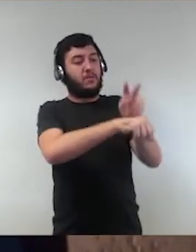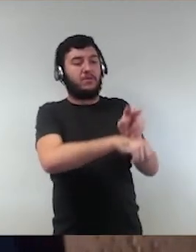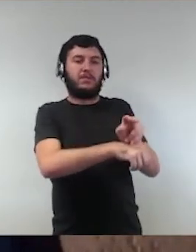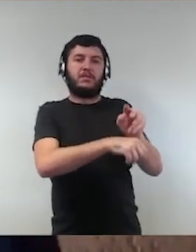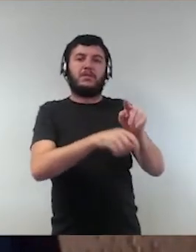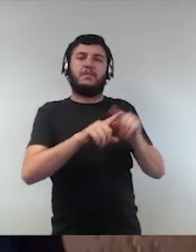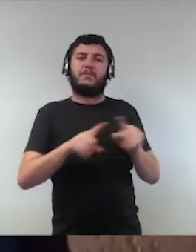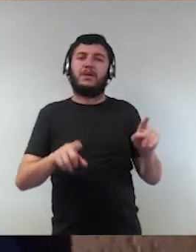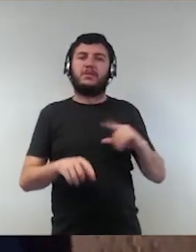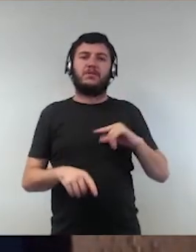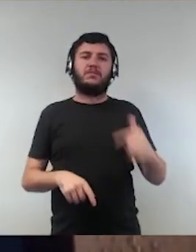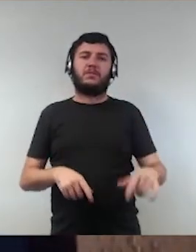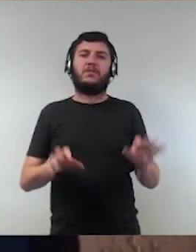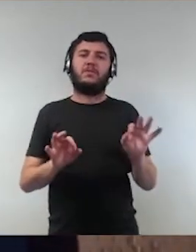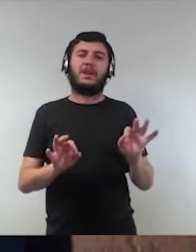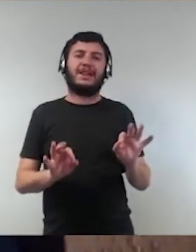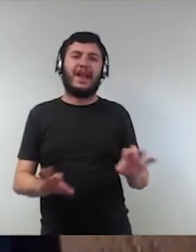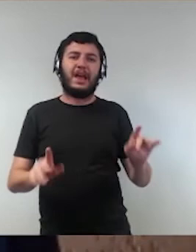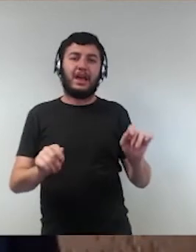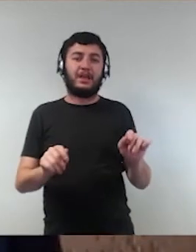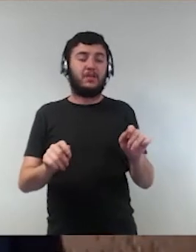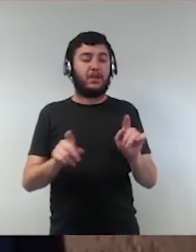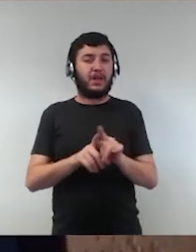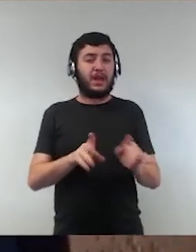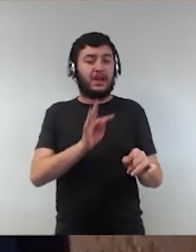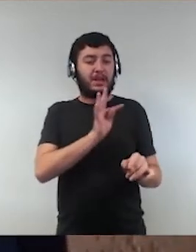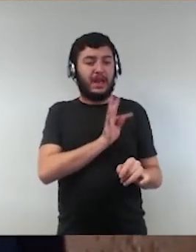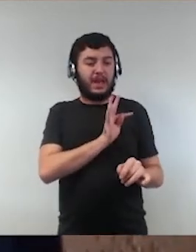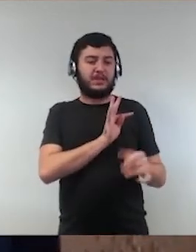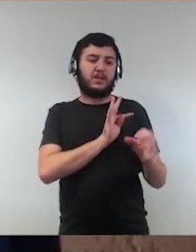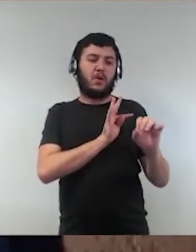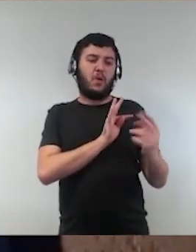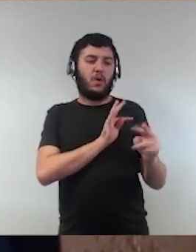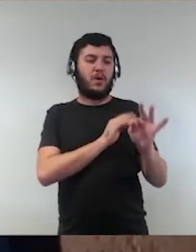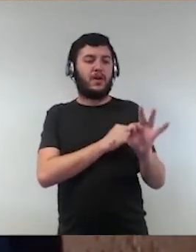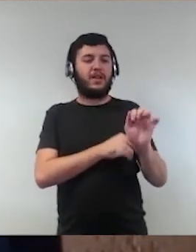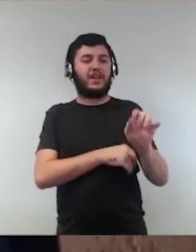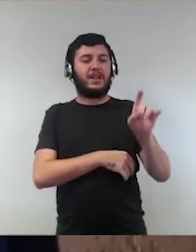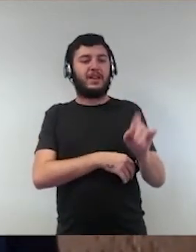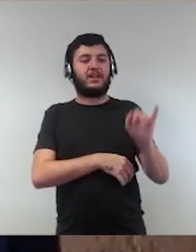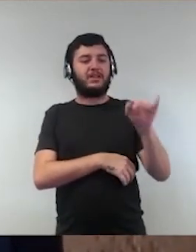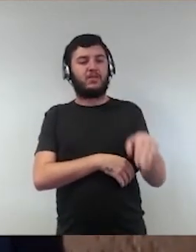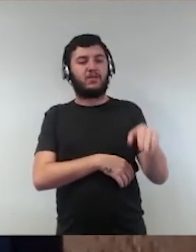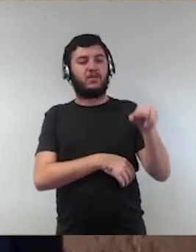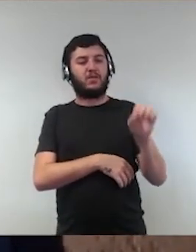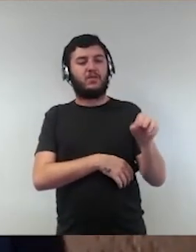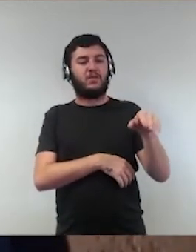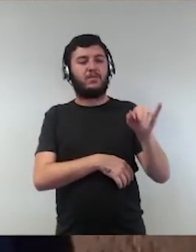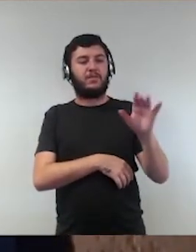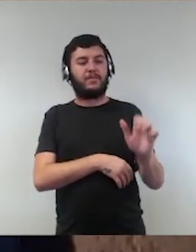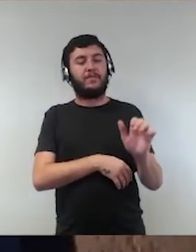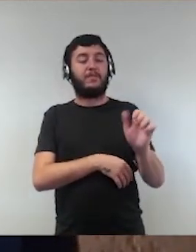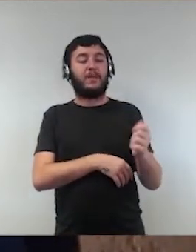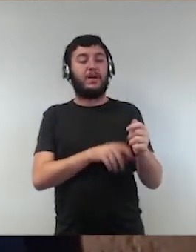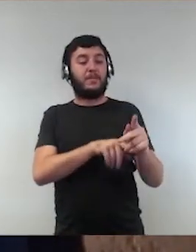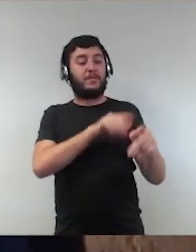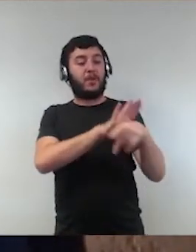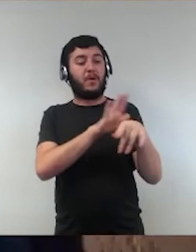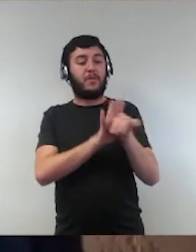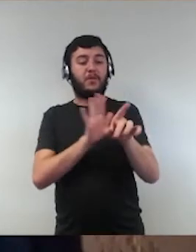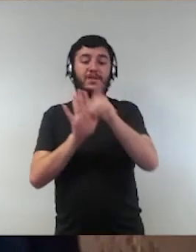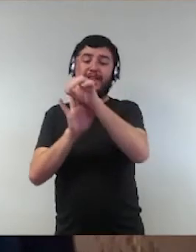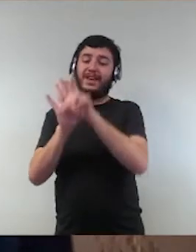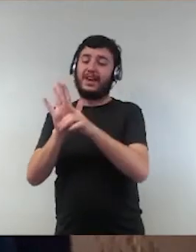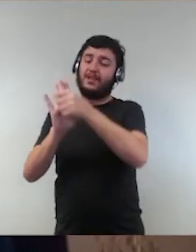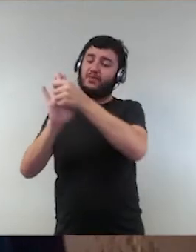ressoam na técnica utilizada, na taxonomia utilizada e na própria estrutura do decreto. Primeiro, a gente há